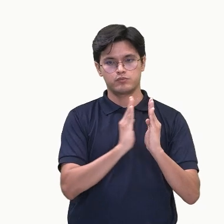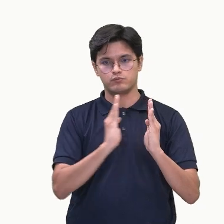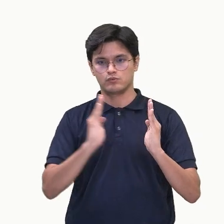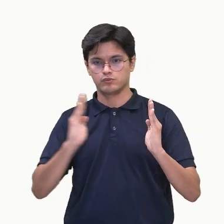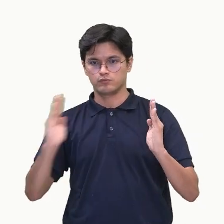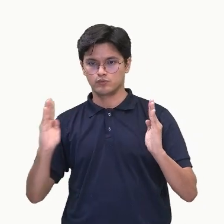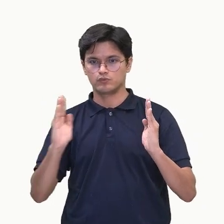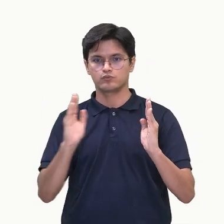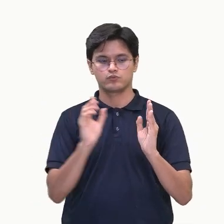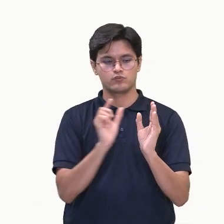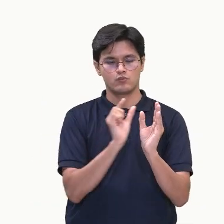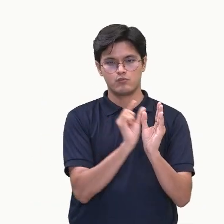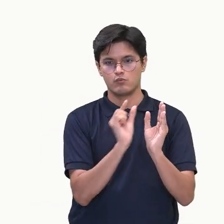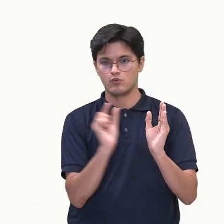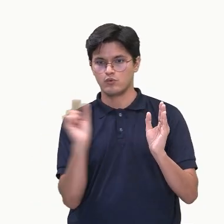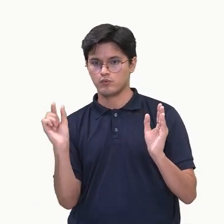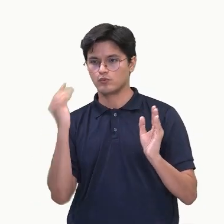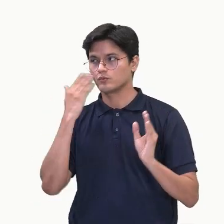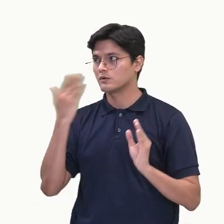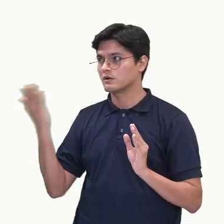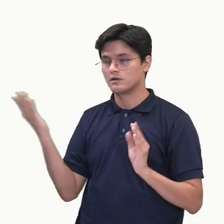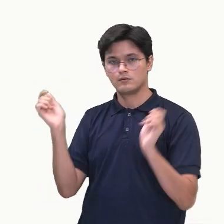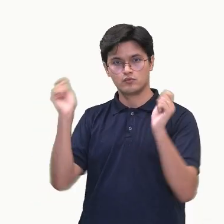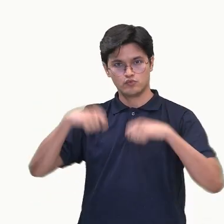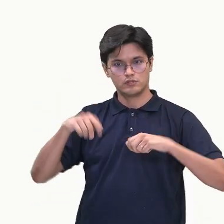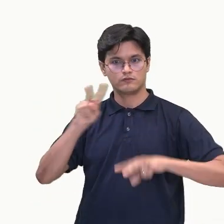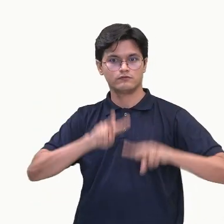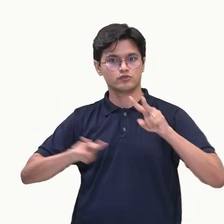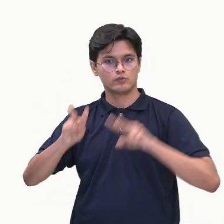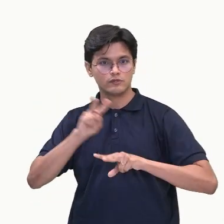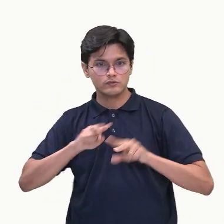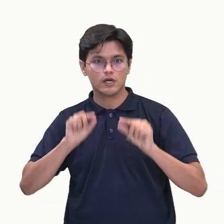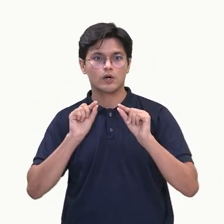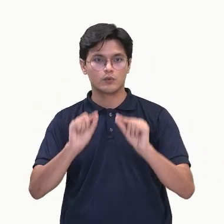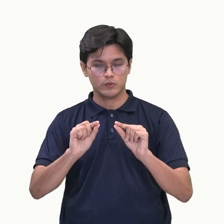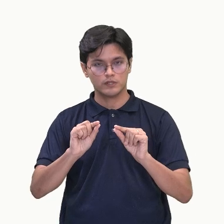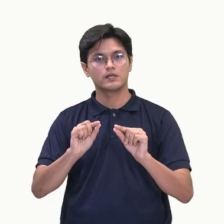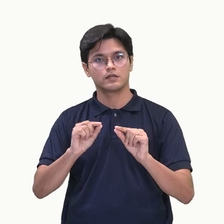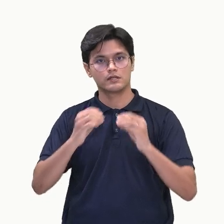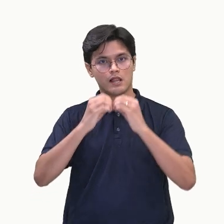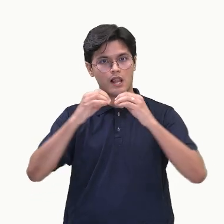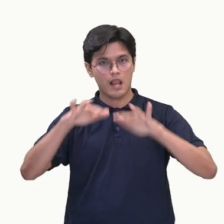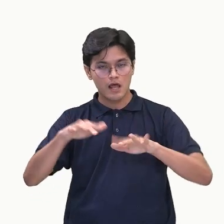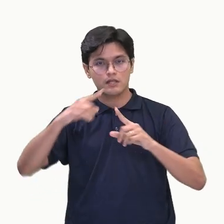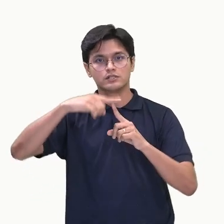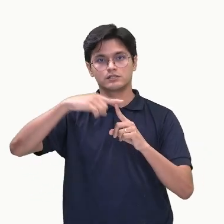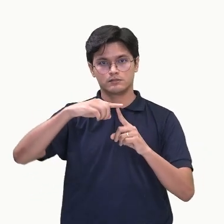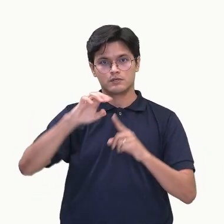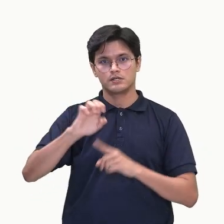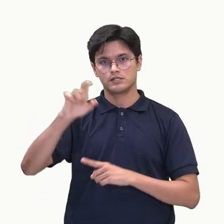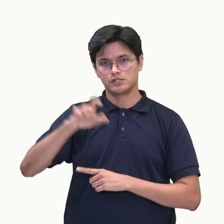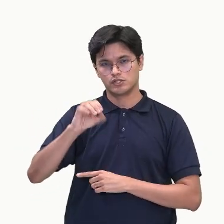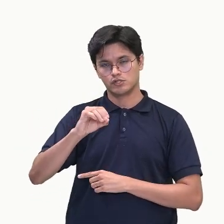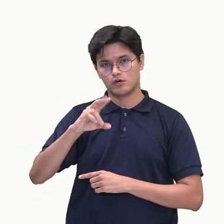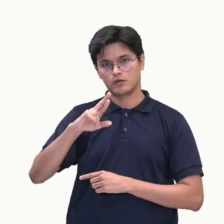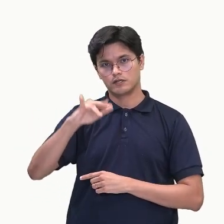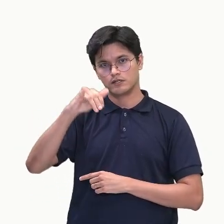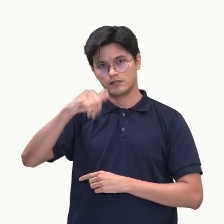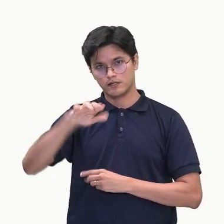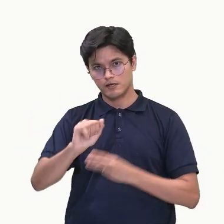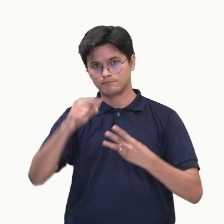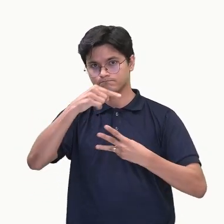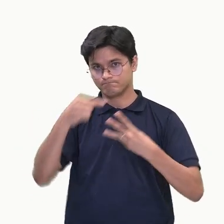tecido, a gente consegue visualizar ali a glândula exócrina, a glândula endócrina. Olha